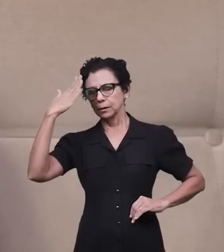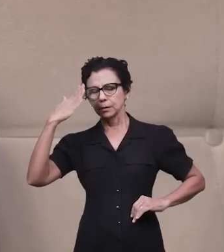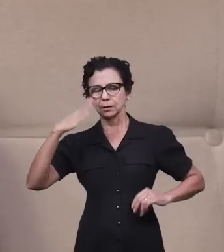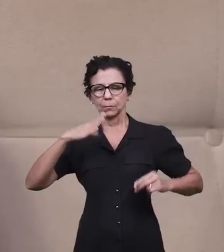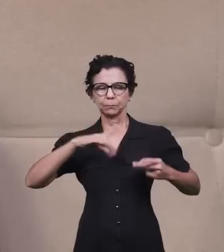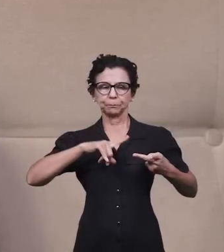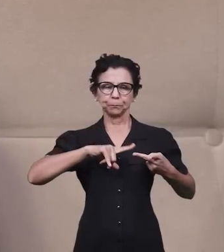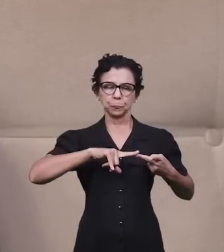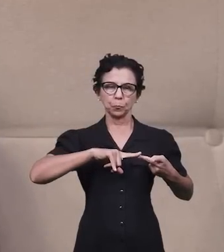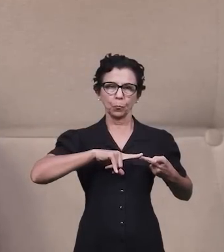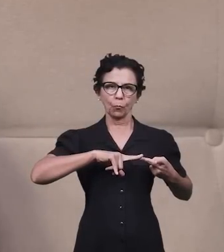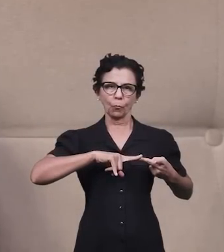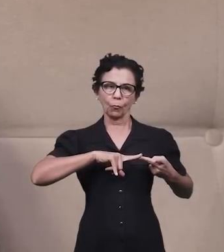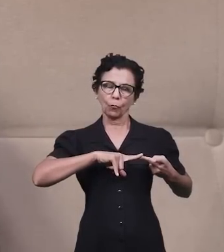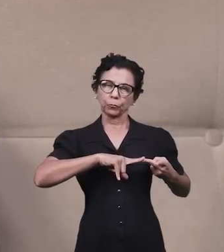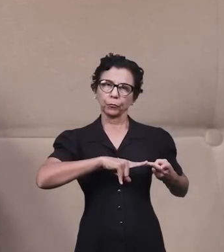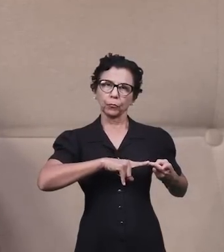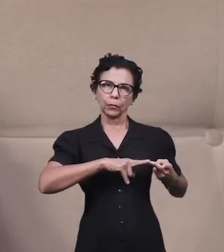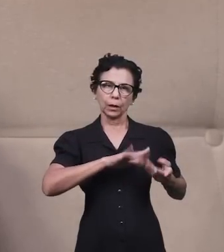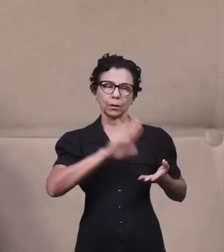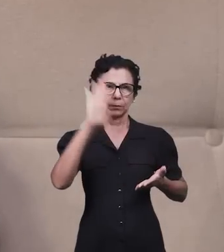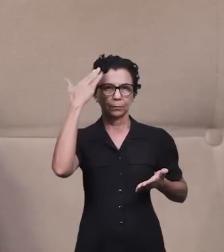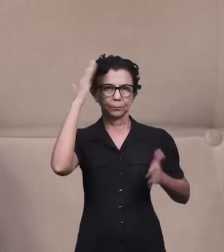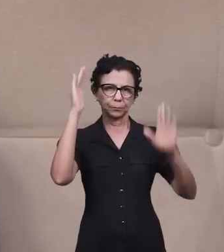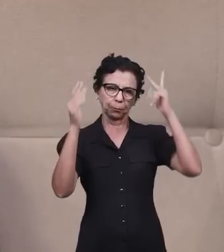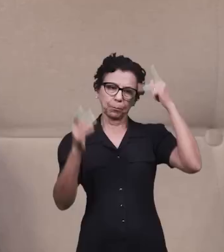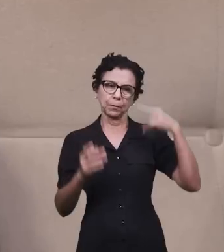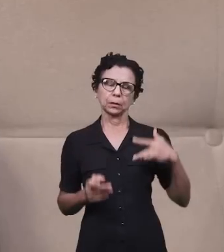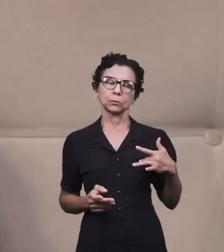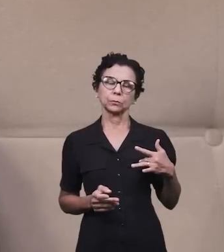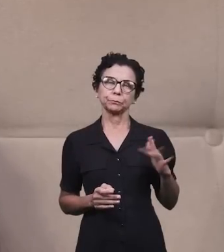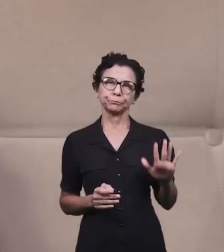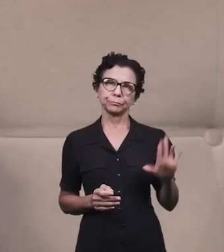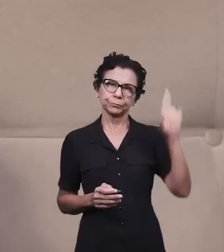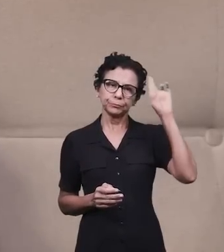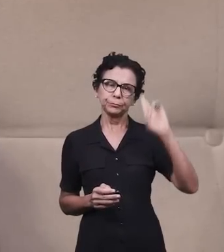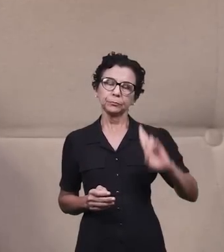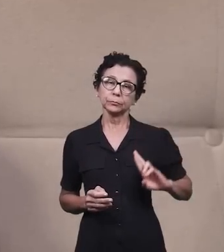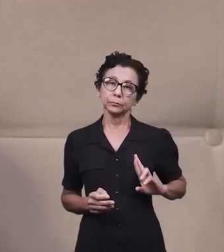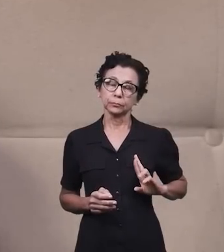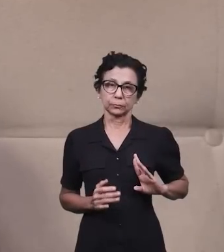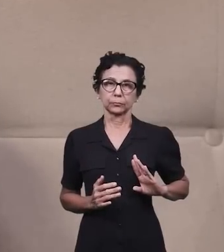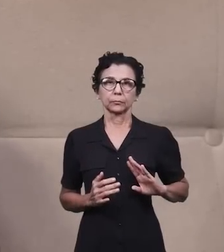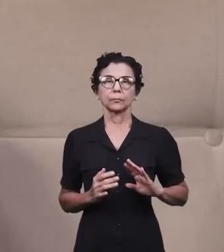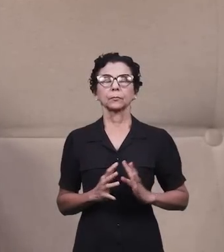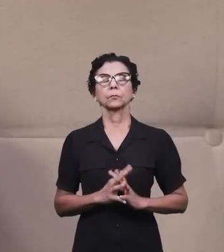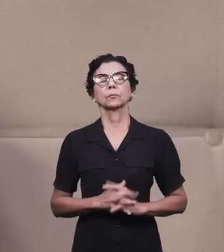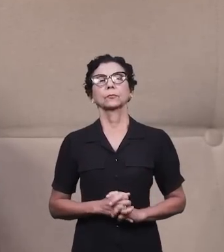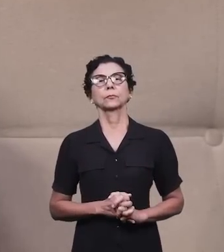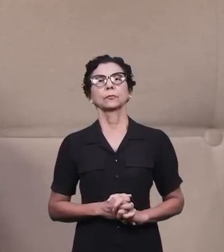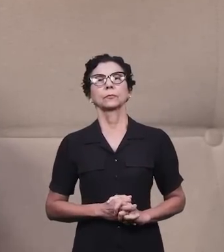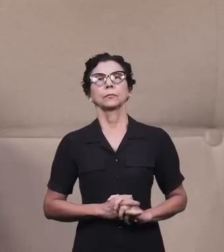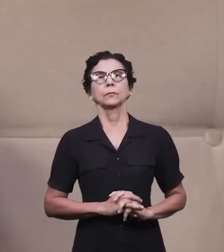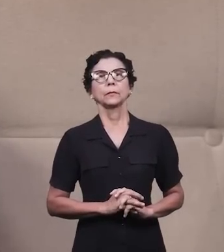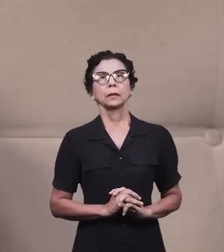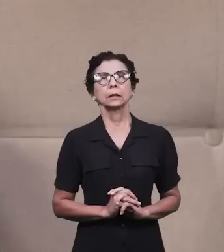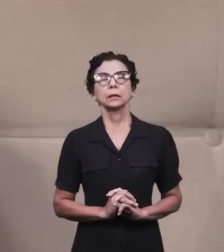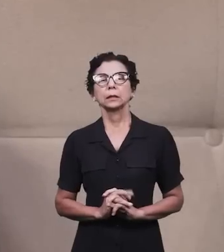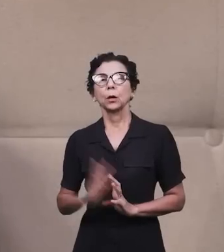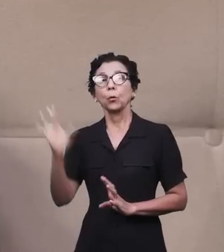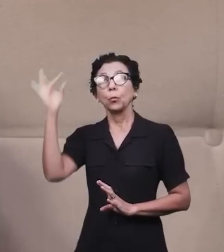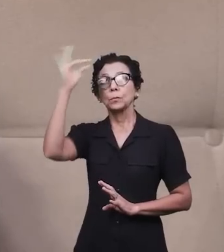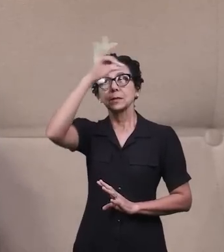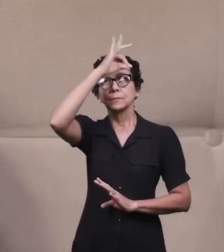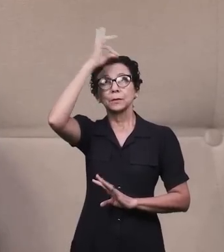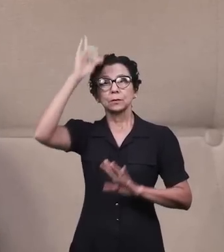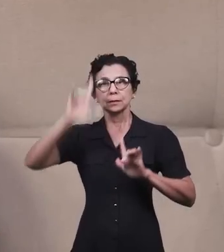revelação e o que é interpretação. Então a palavra sobre a ação do Espírito